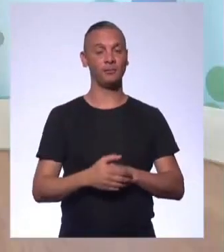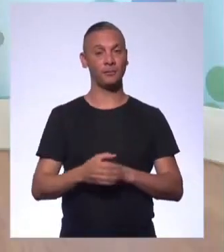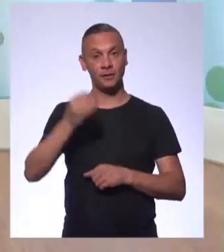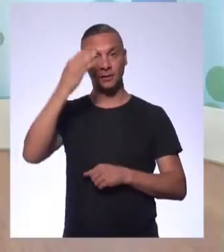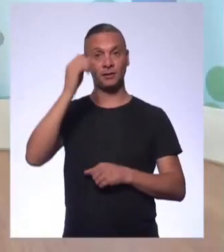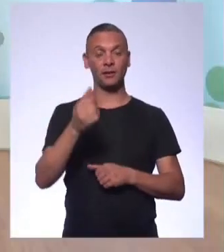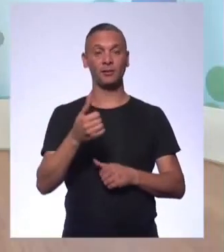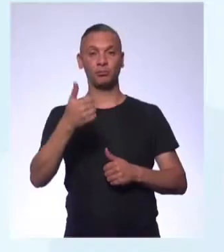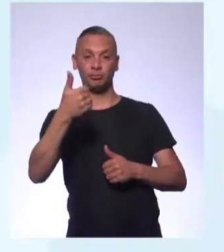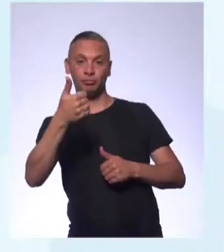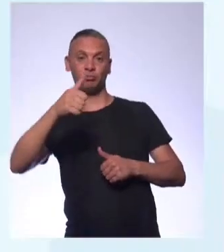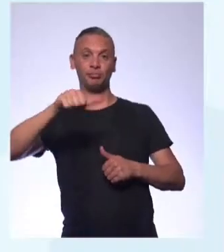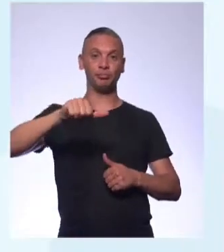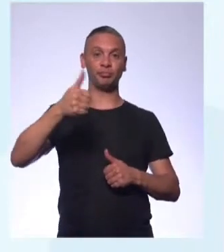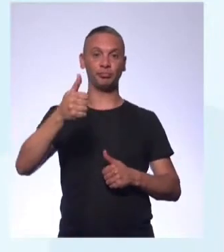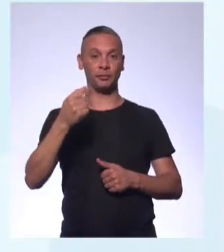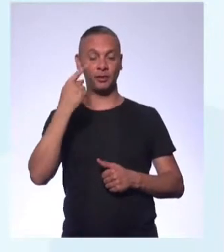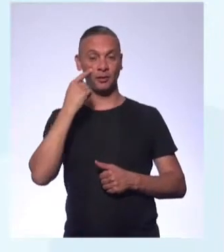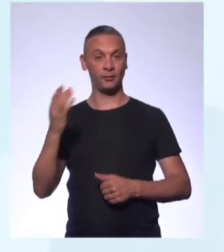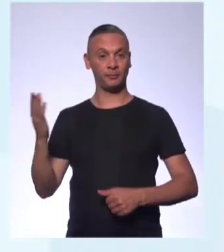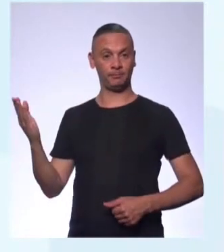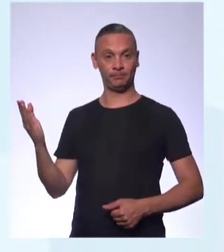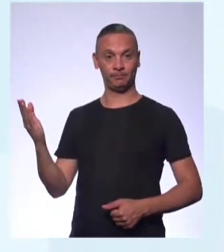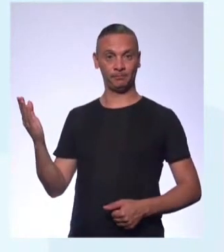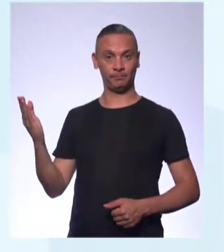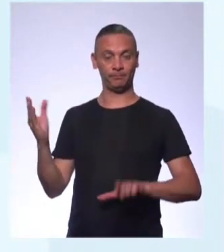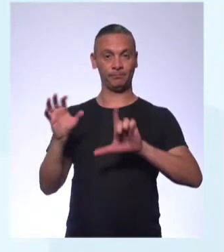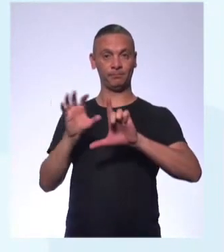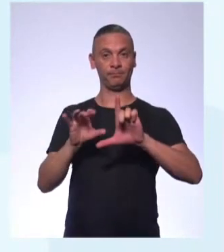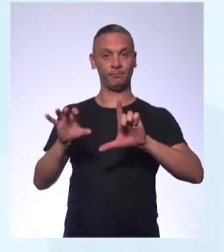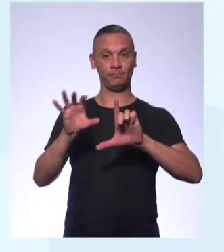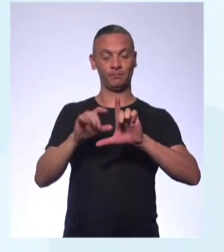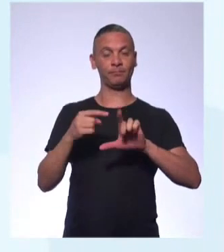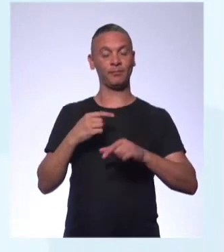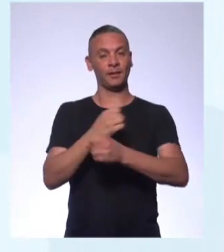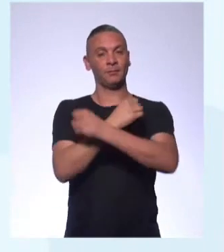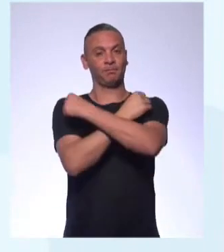de avaliar a nossa aula no QR Code, está aí o link. Então, gente, um grande